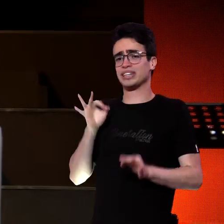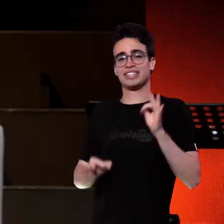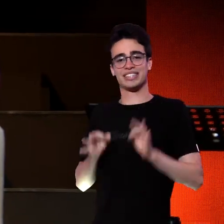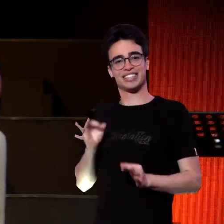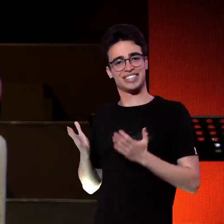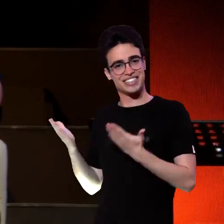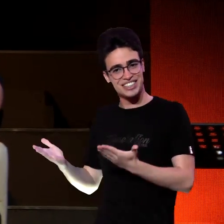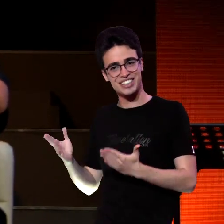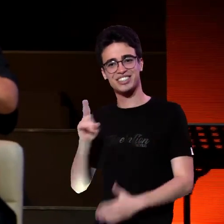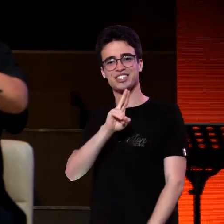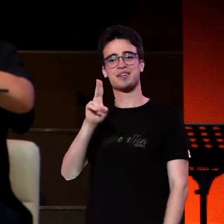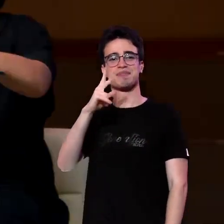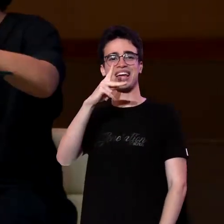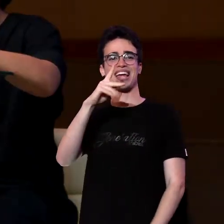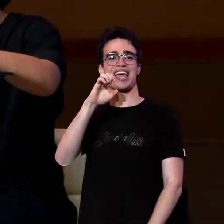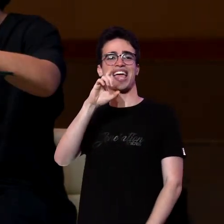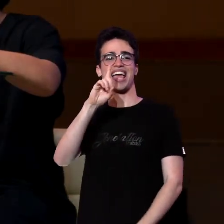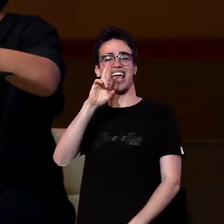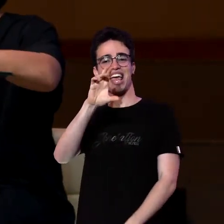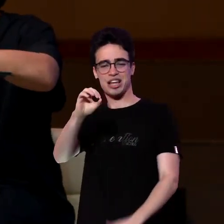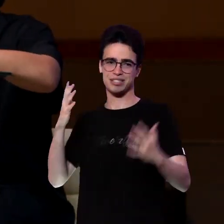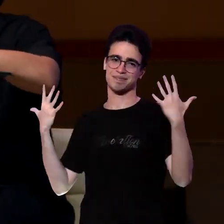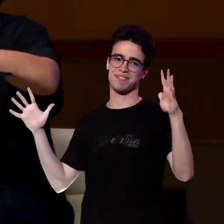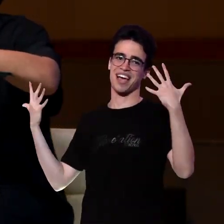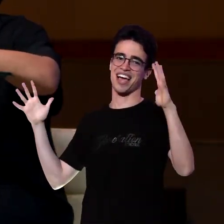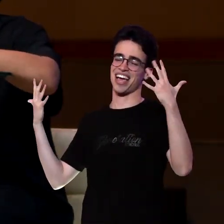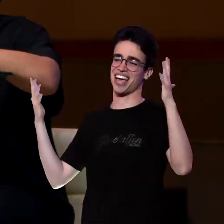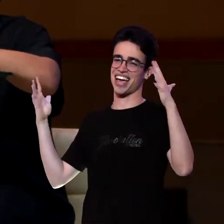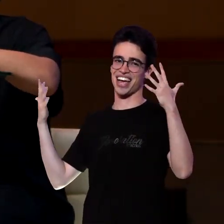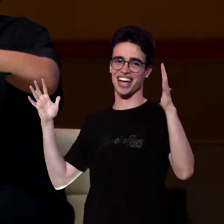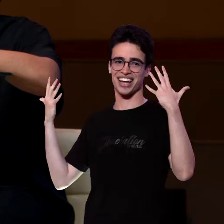Pedro. Pedro, uma salva de palmas para o nosso juiz, Pedro.